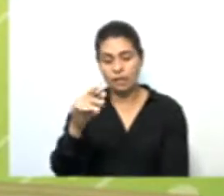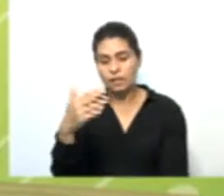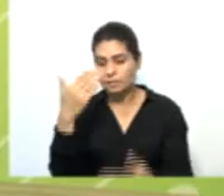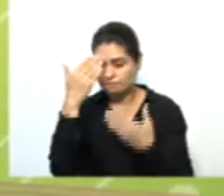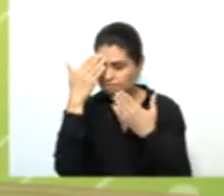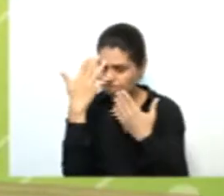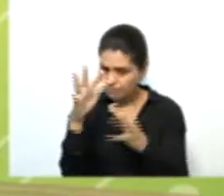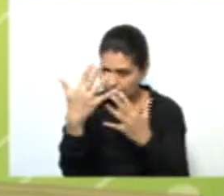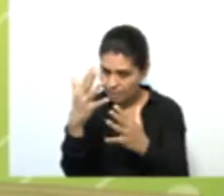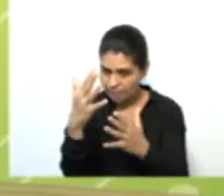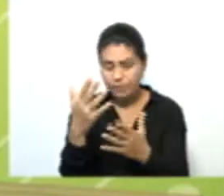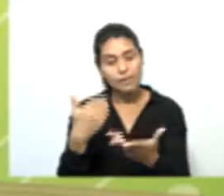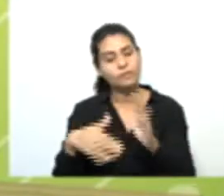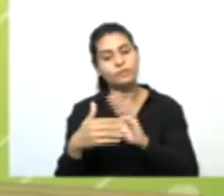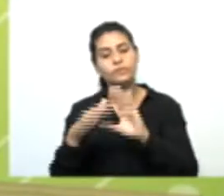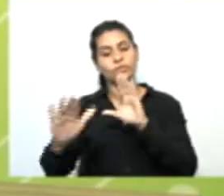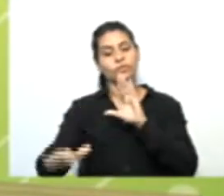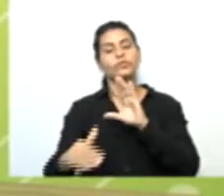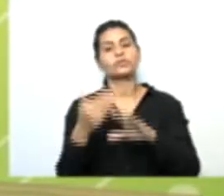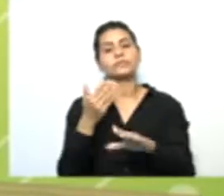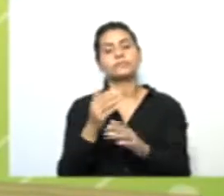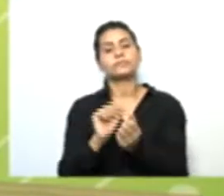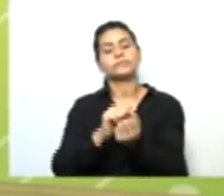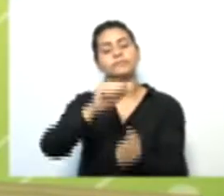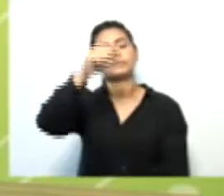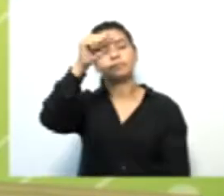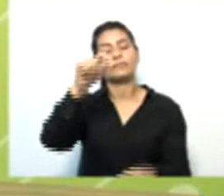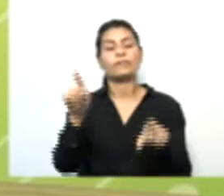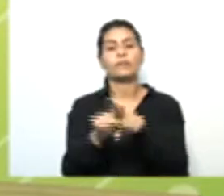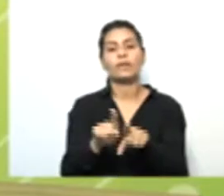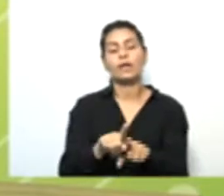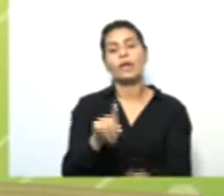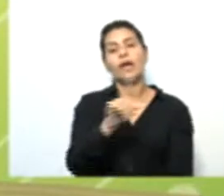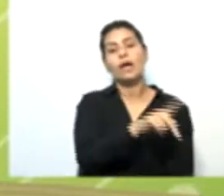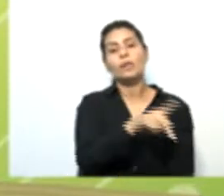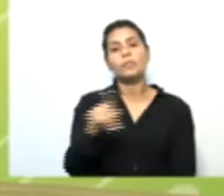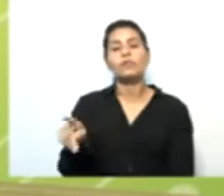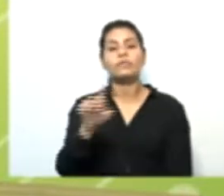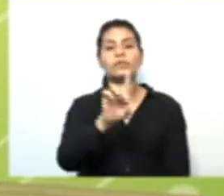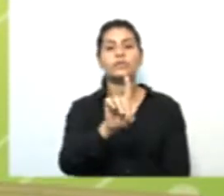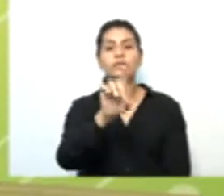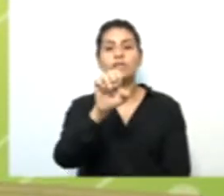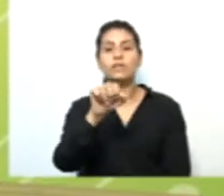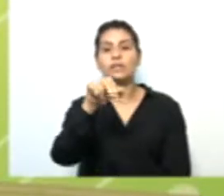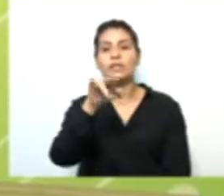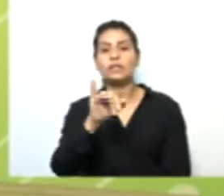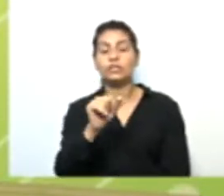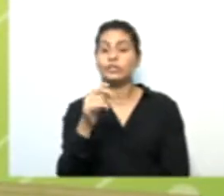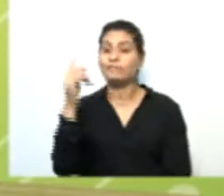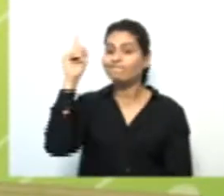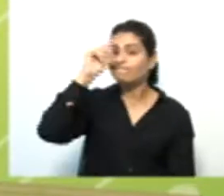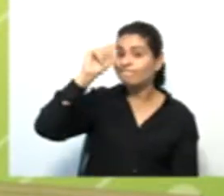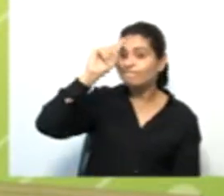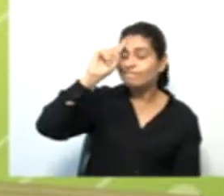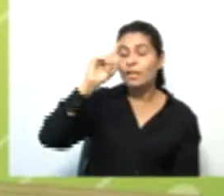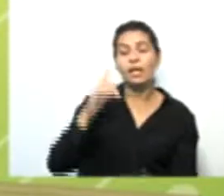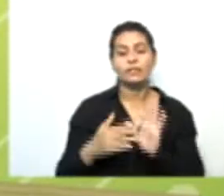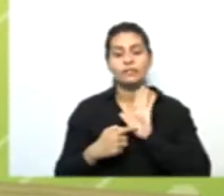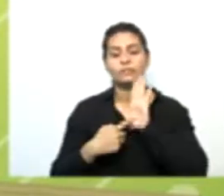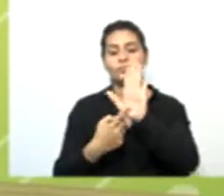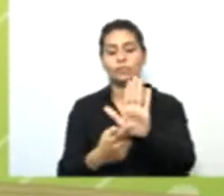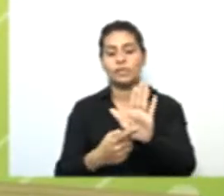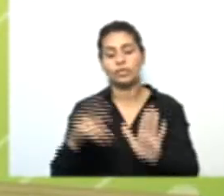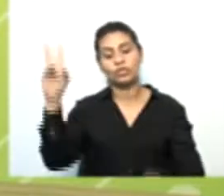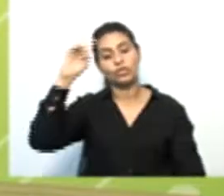vocês foram recebidos por nós e a professora Denise teve uma ideia de expor os banners de vocês na segunda-feira